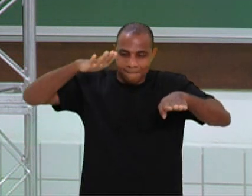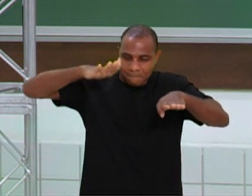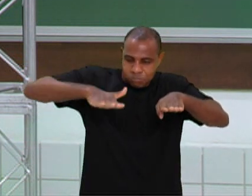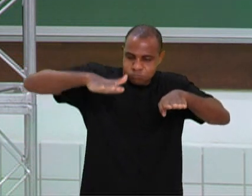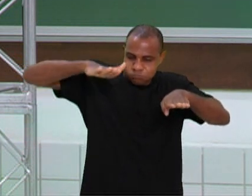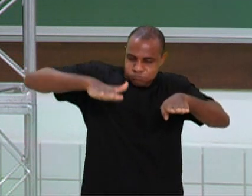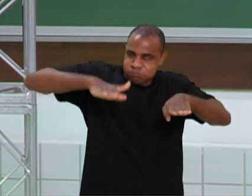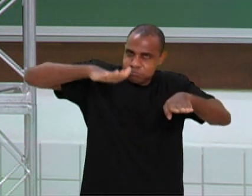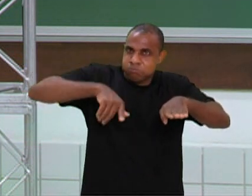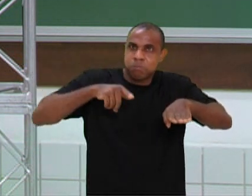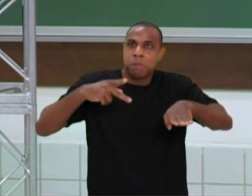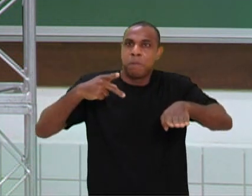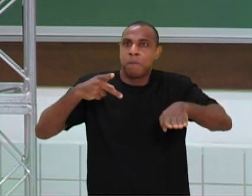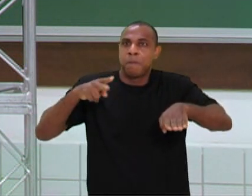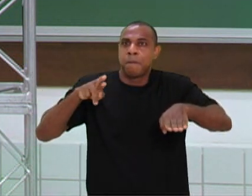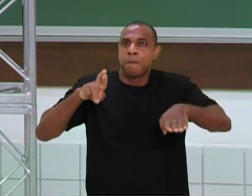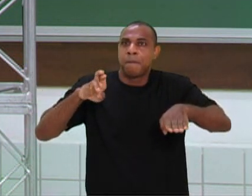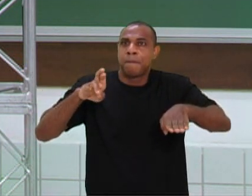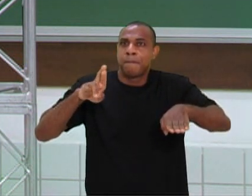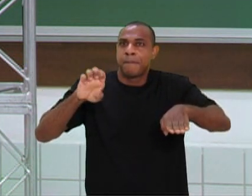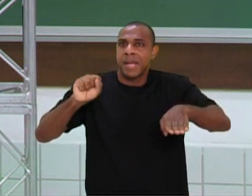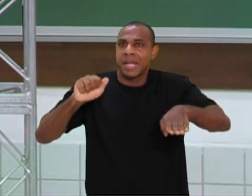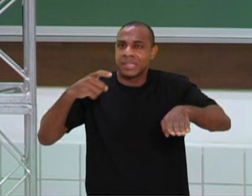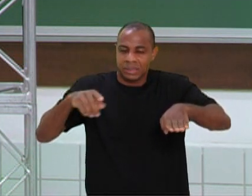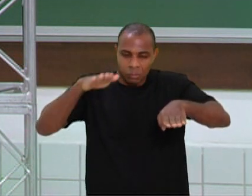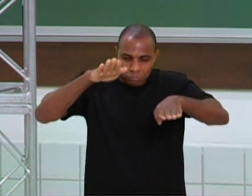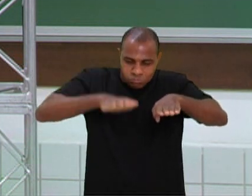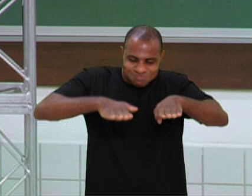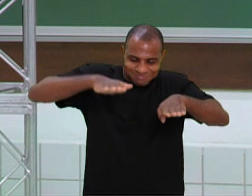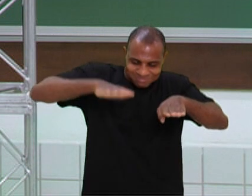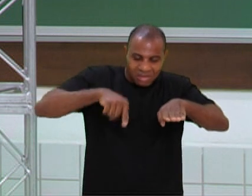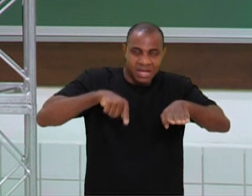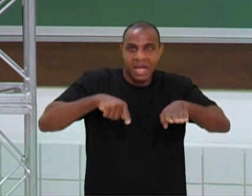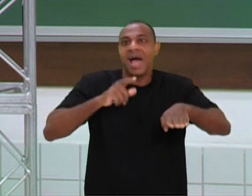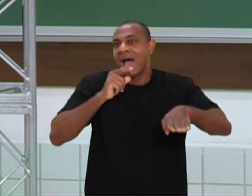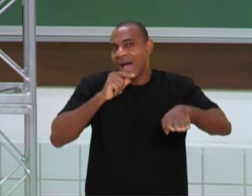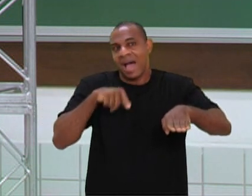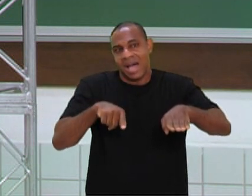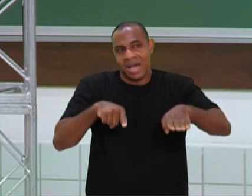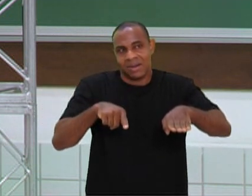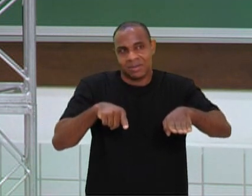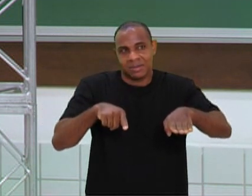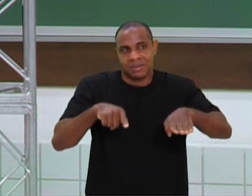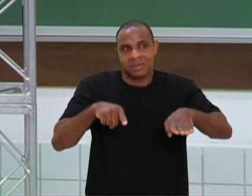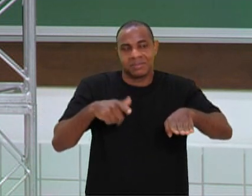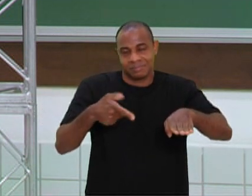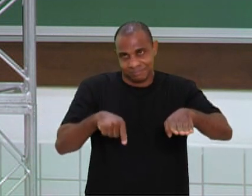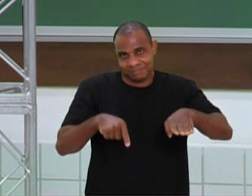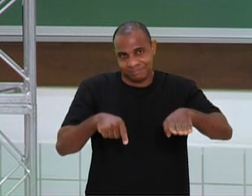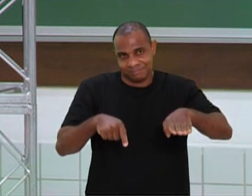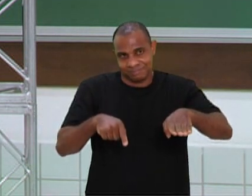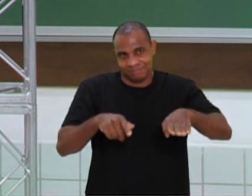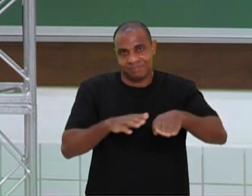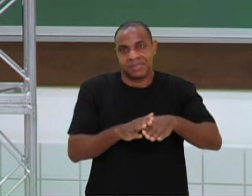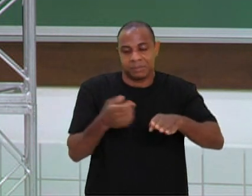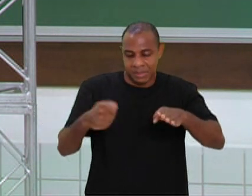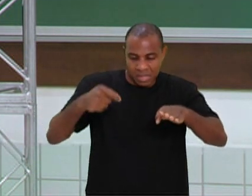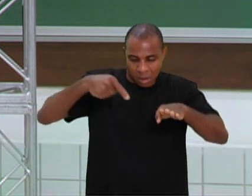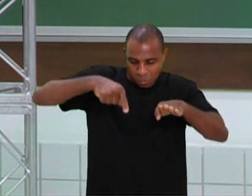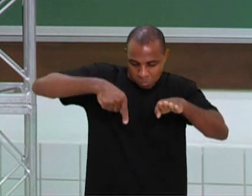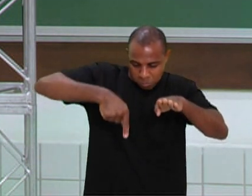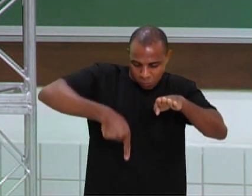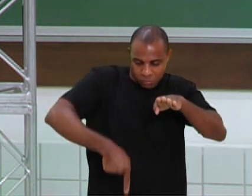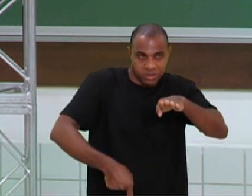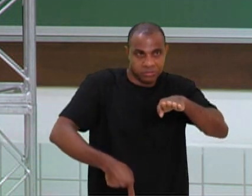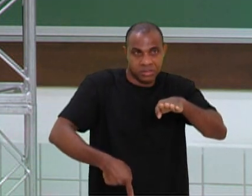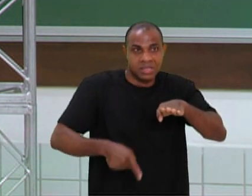extra, além da pressão atmosférica, é justamente a água, no caso, o fluido, e só irá depender da profundidade. Então,